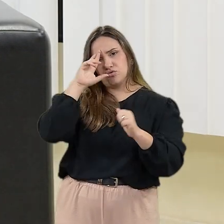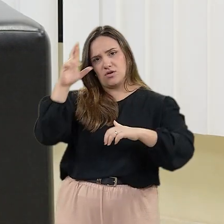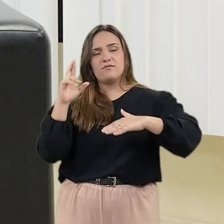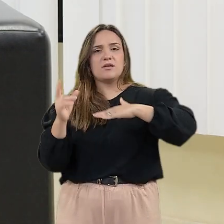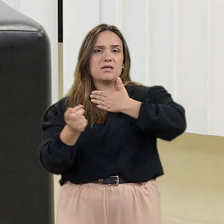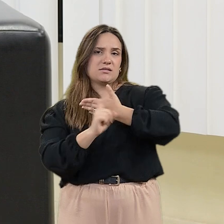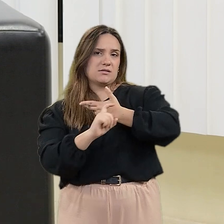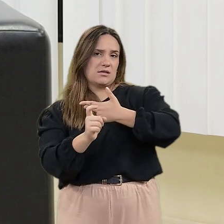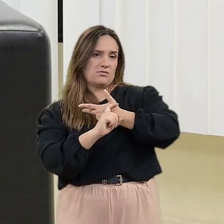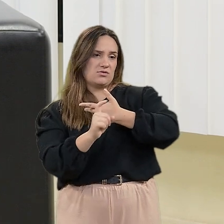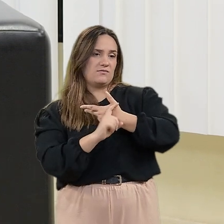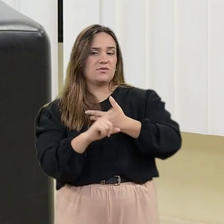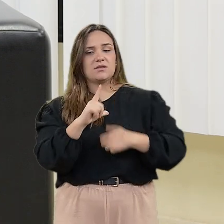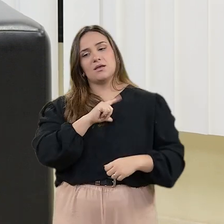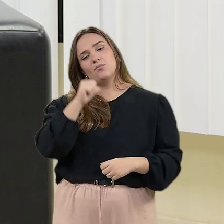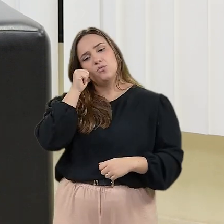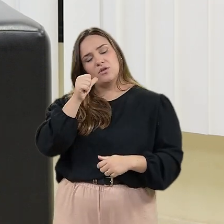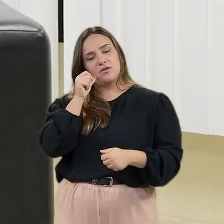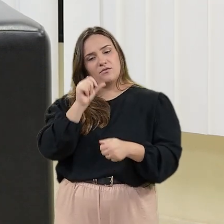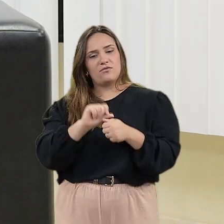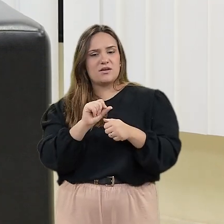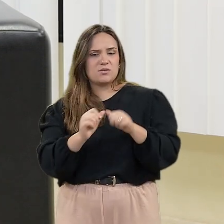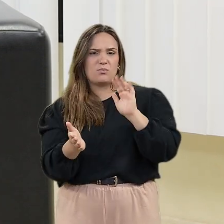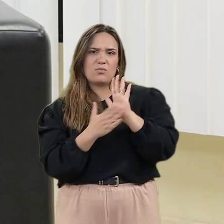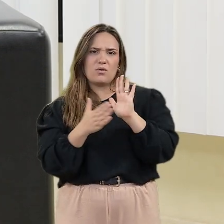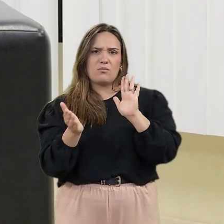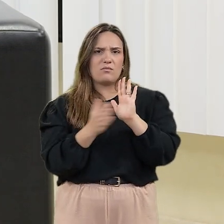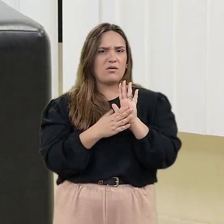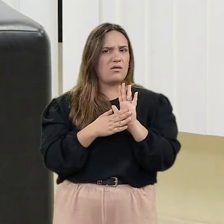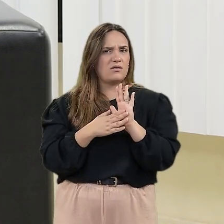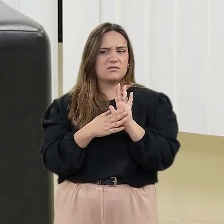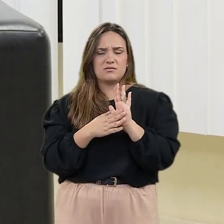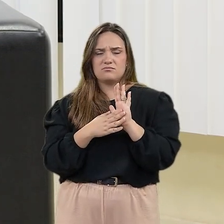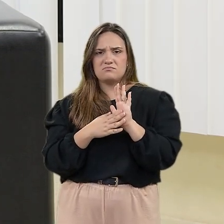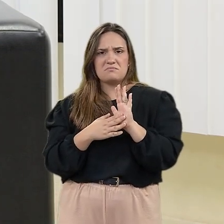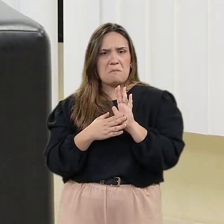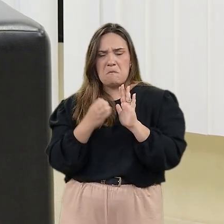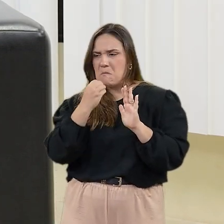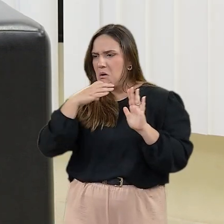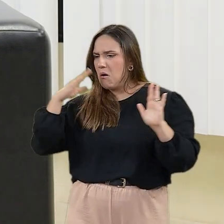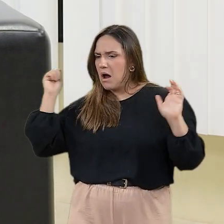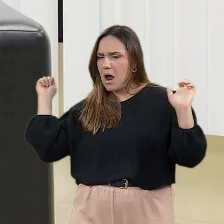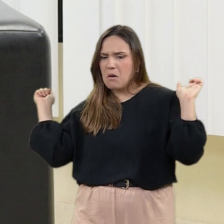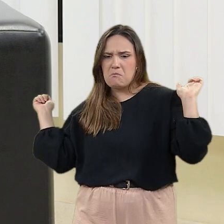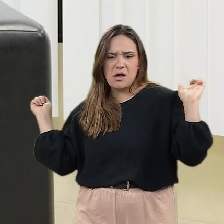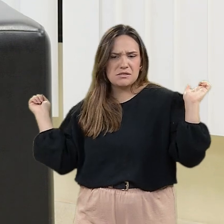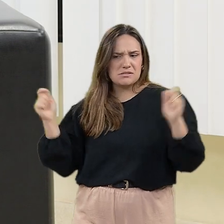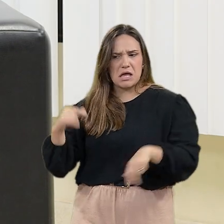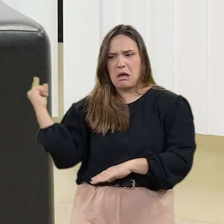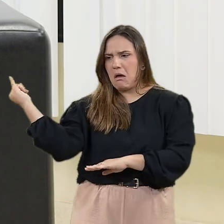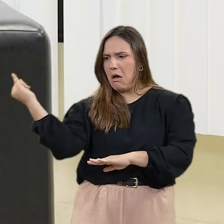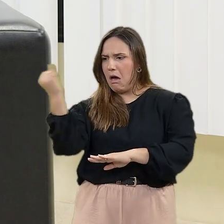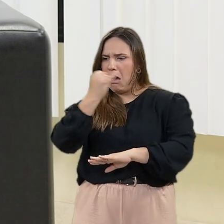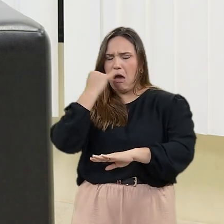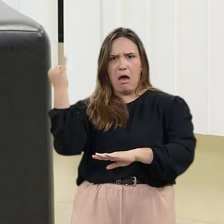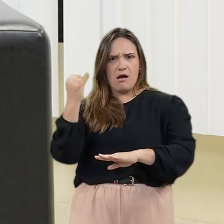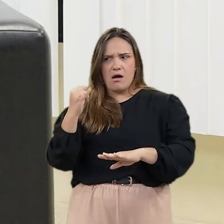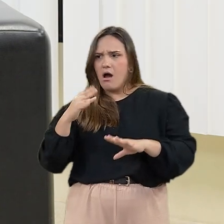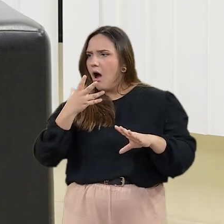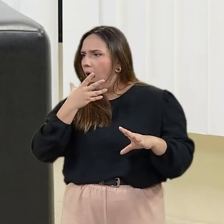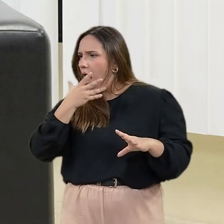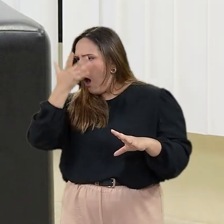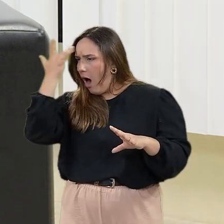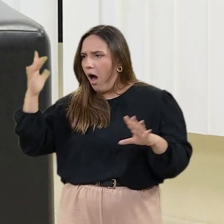executivos, às vezes uma mulher faz uma proposição altamente eficaz, importante,